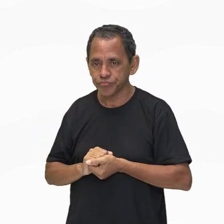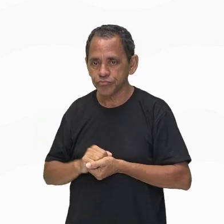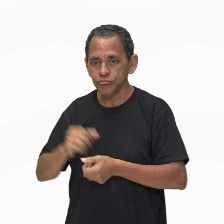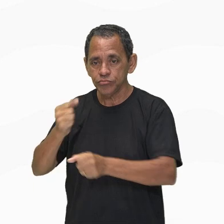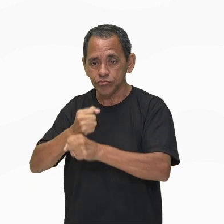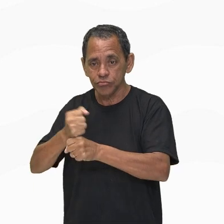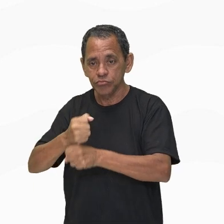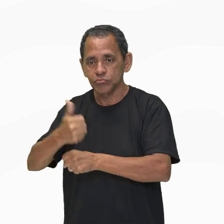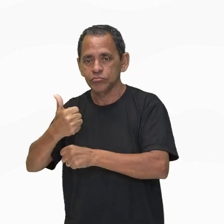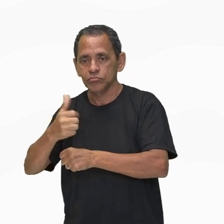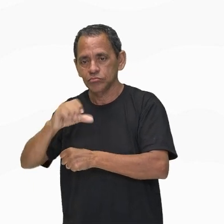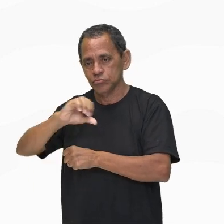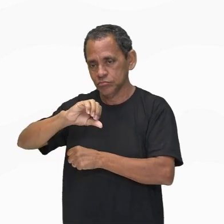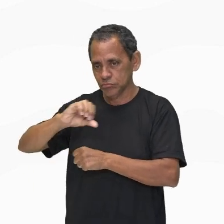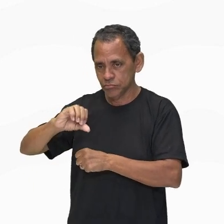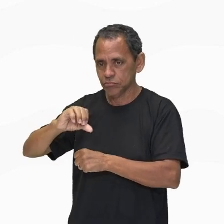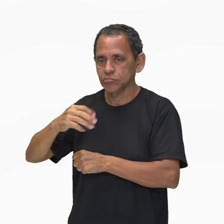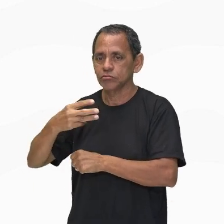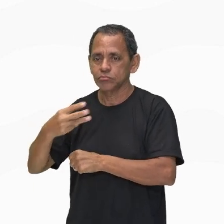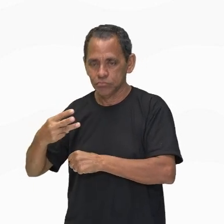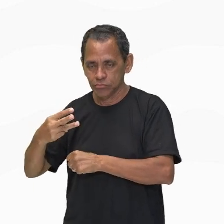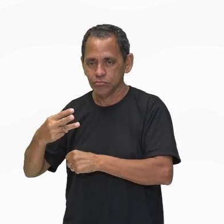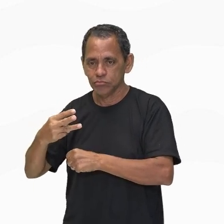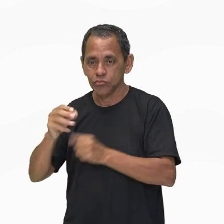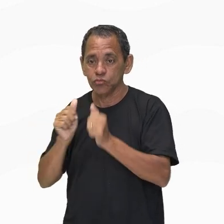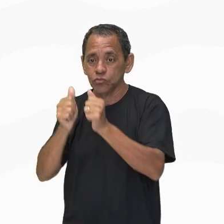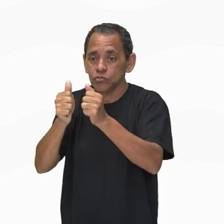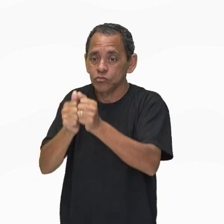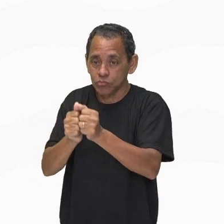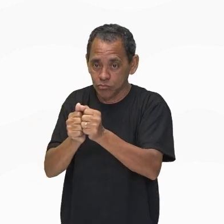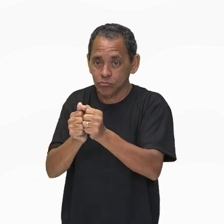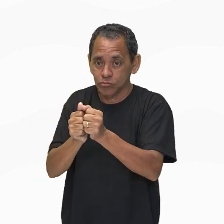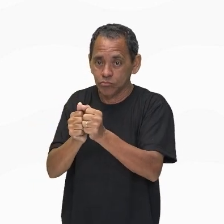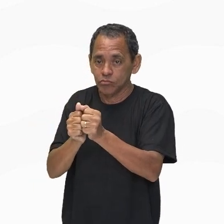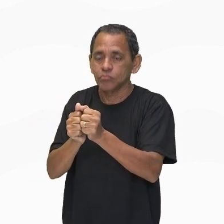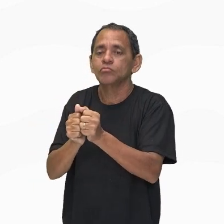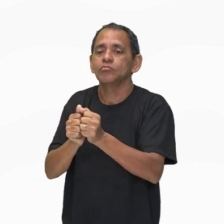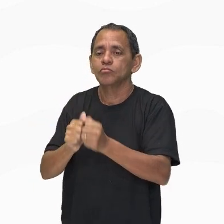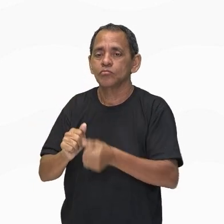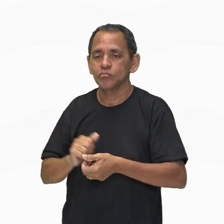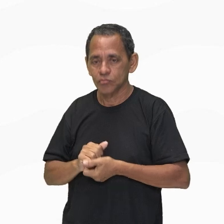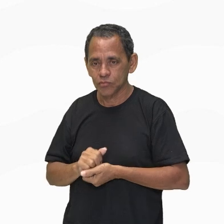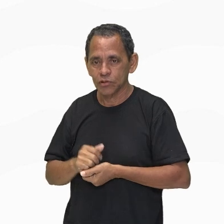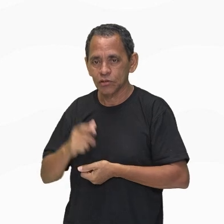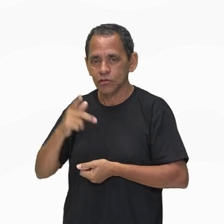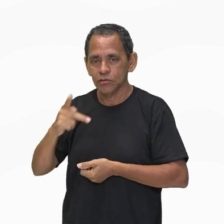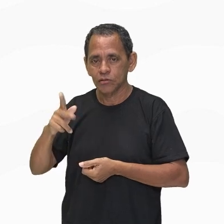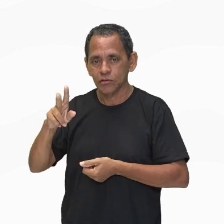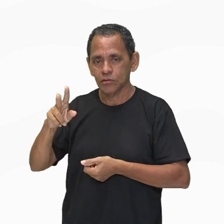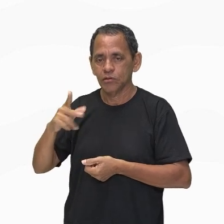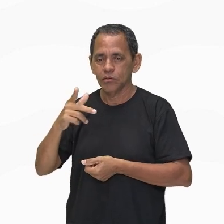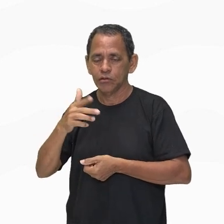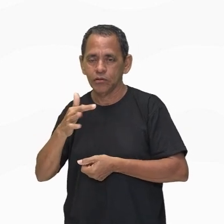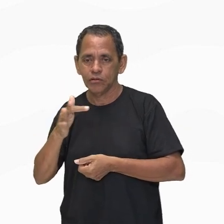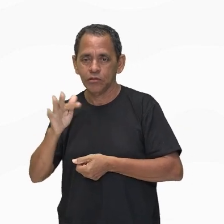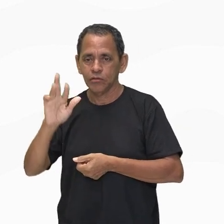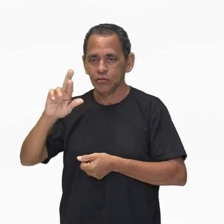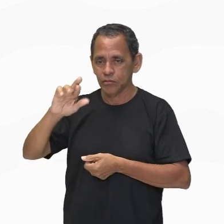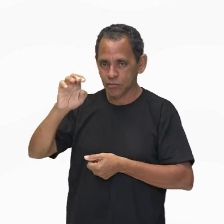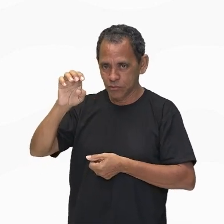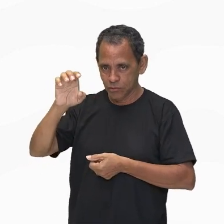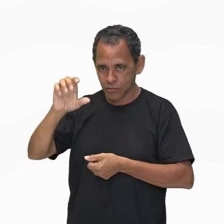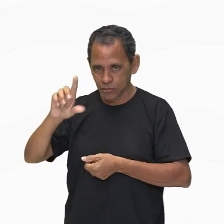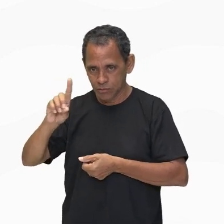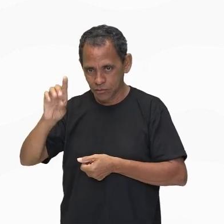1993, junto a Frederic de Klerk, que era o atual presidente no momento, e no ano seguinte, o